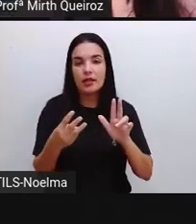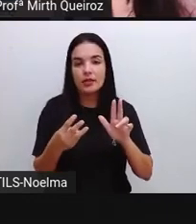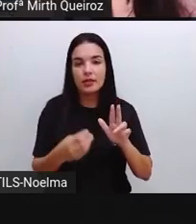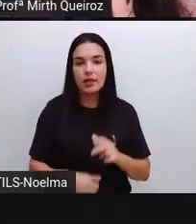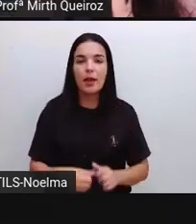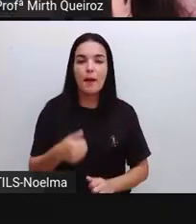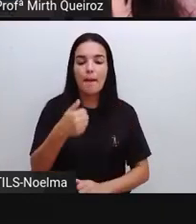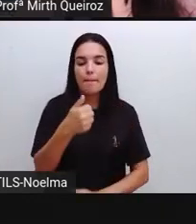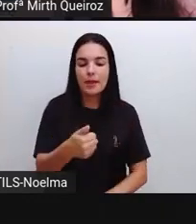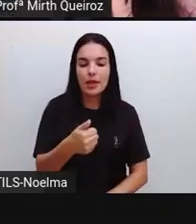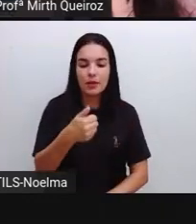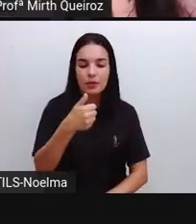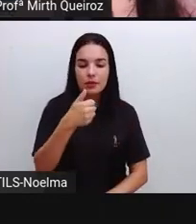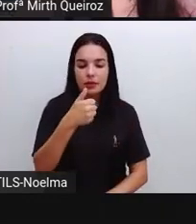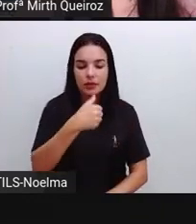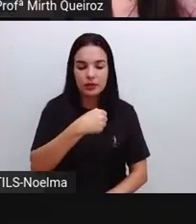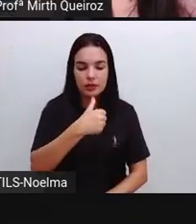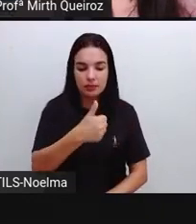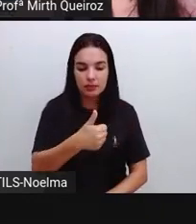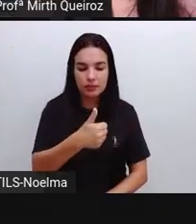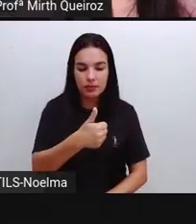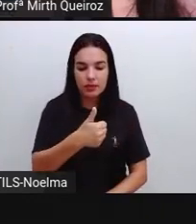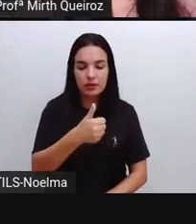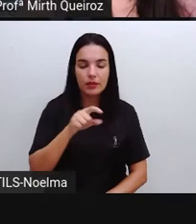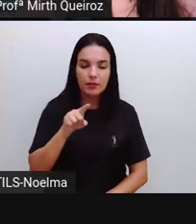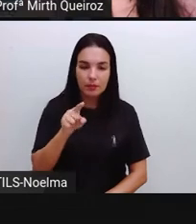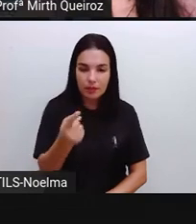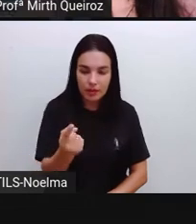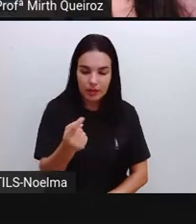1123 unidades então